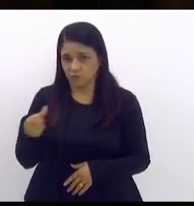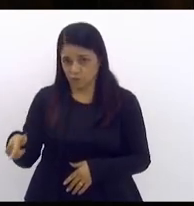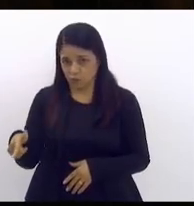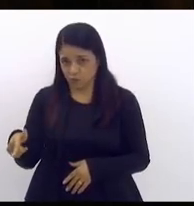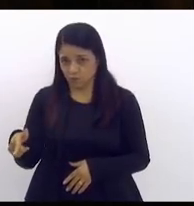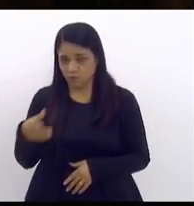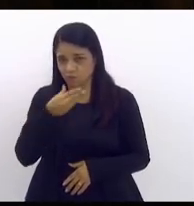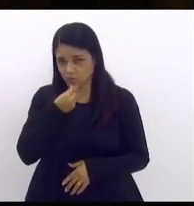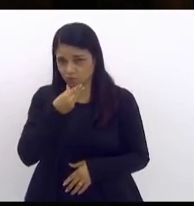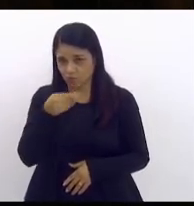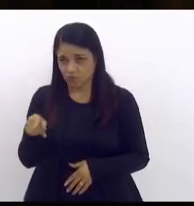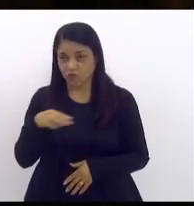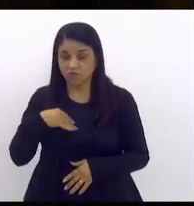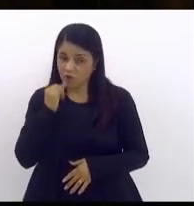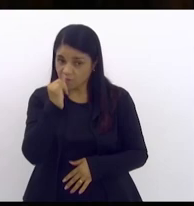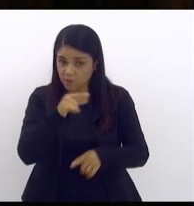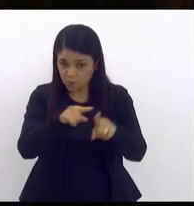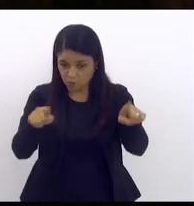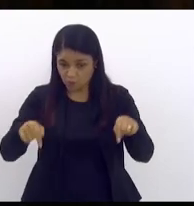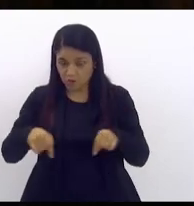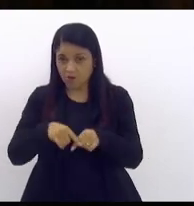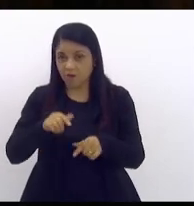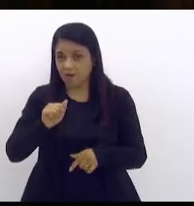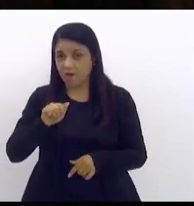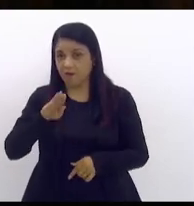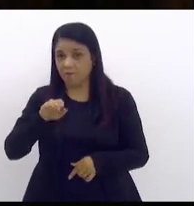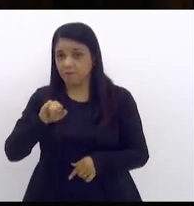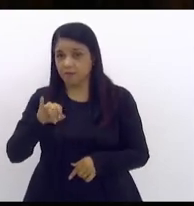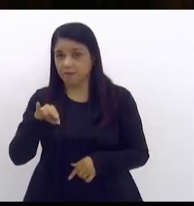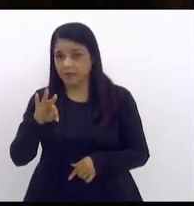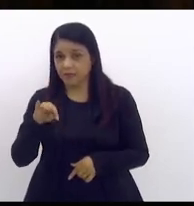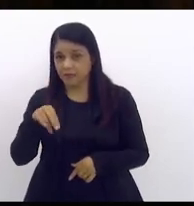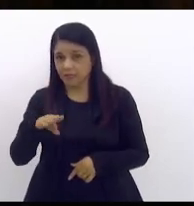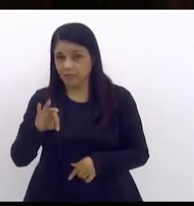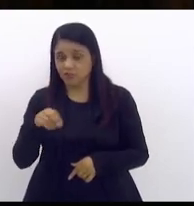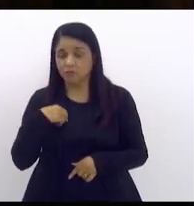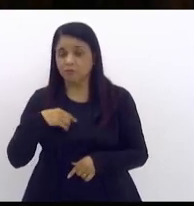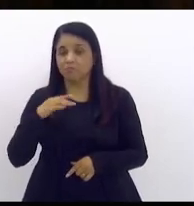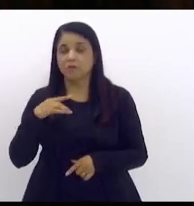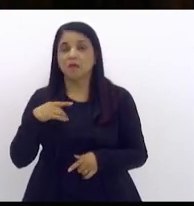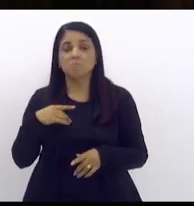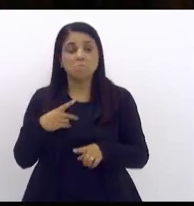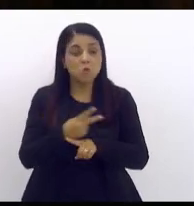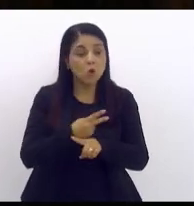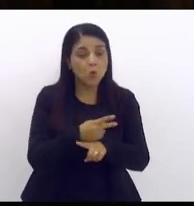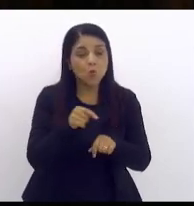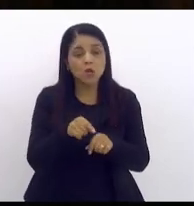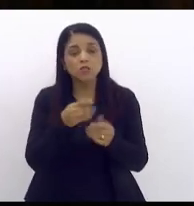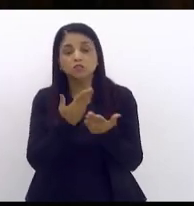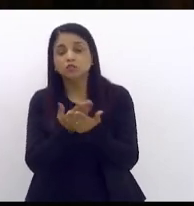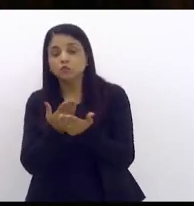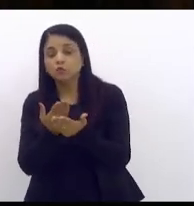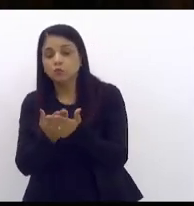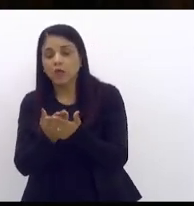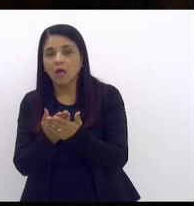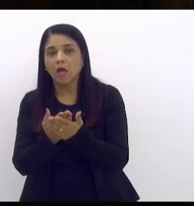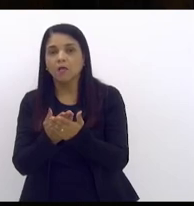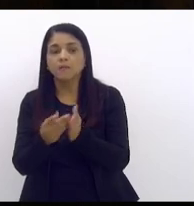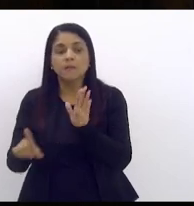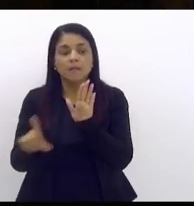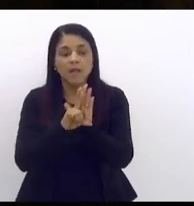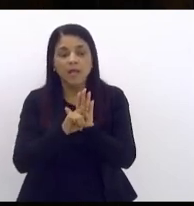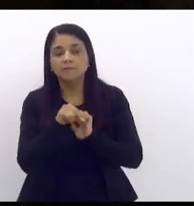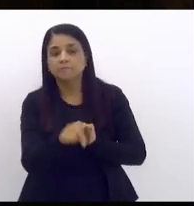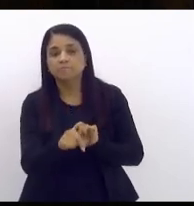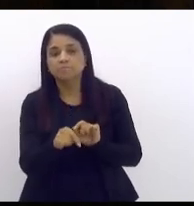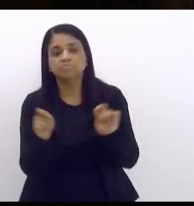eu já falei para o meu gabinete inteiro, eu falei, dá um jeito aí, procura o que puder para a gente fazer algo oficialmente, estudar medidas cabíveis para que